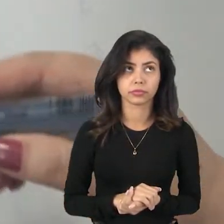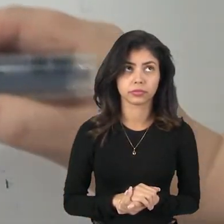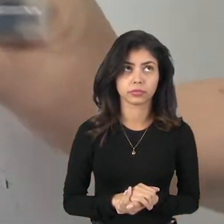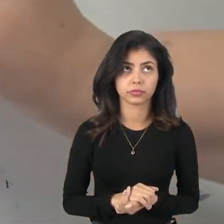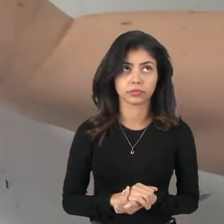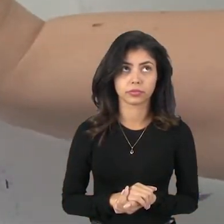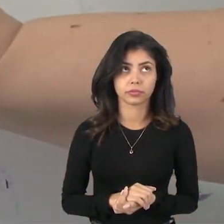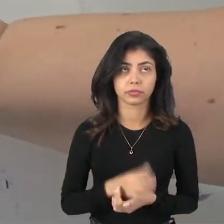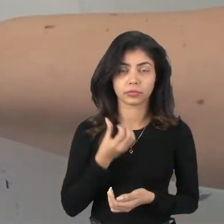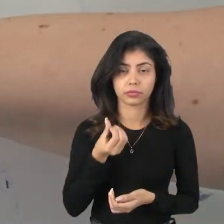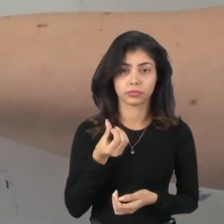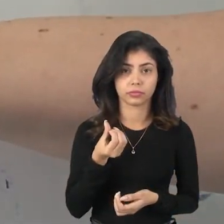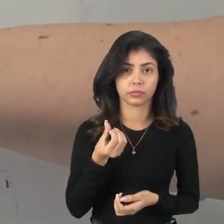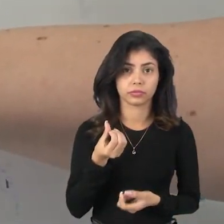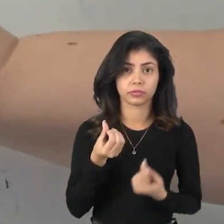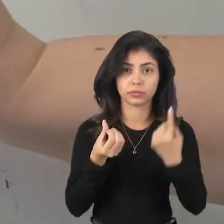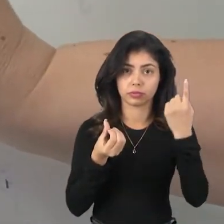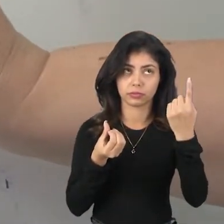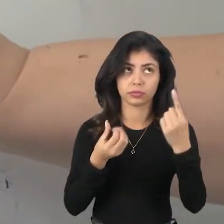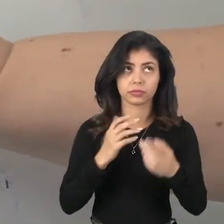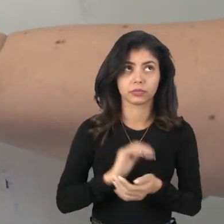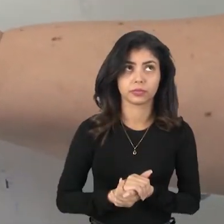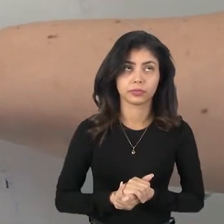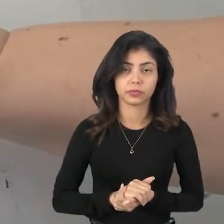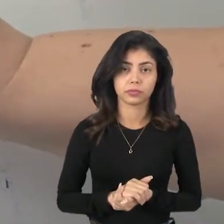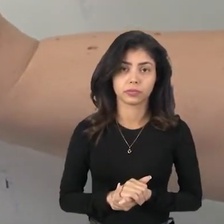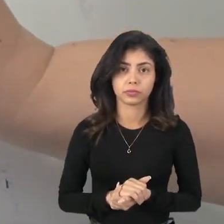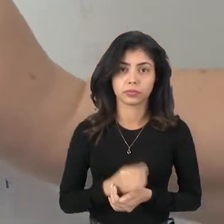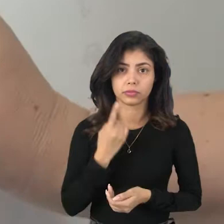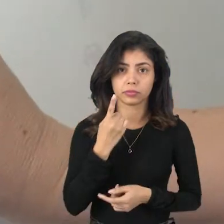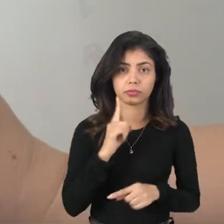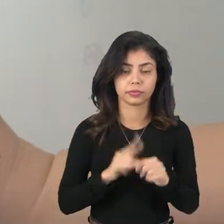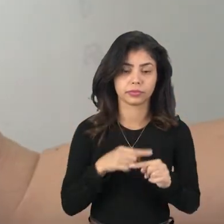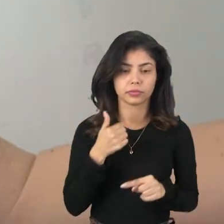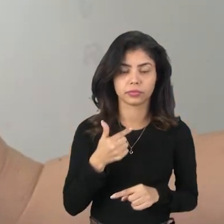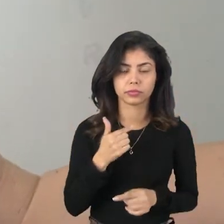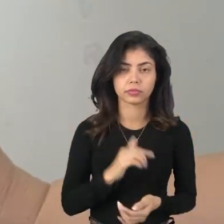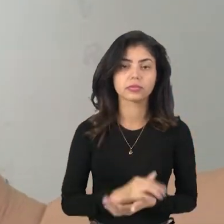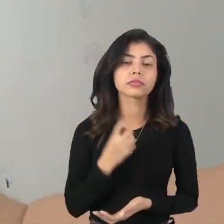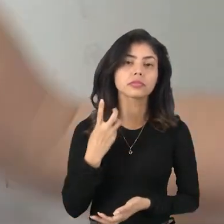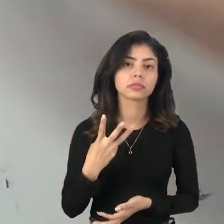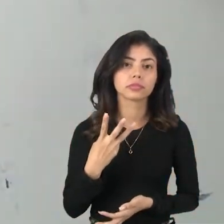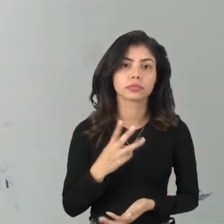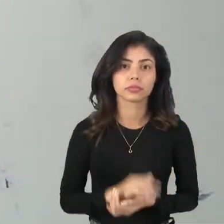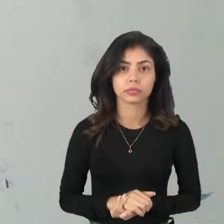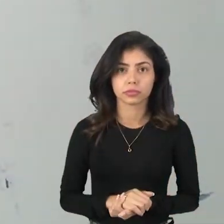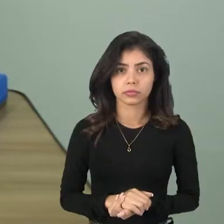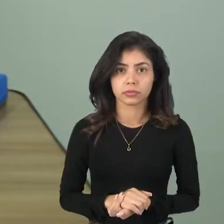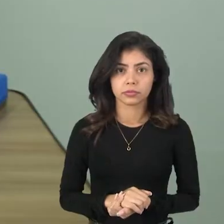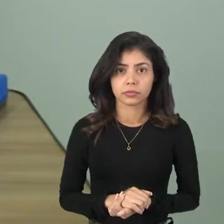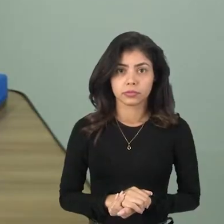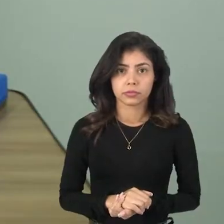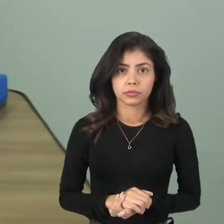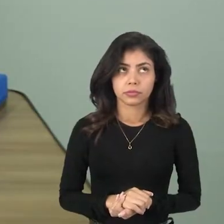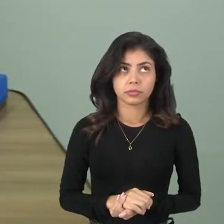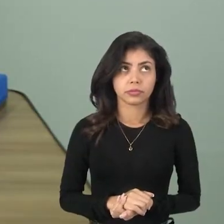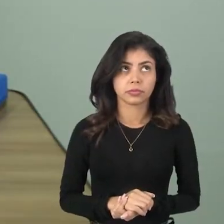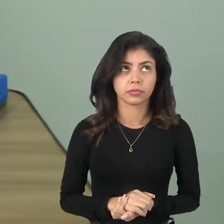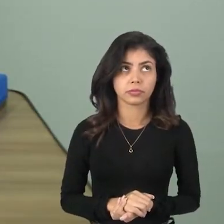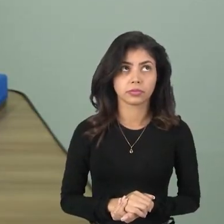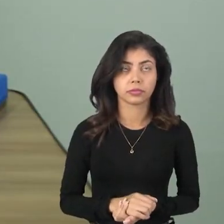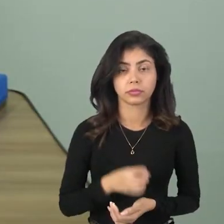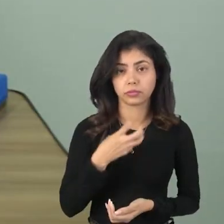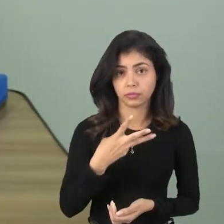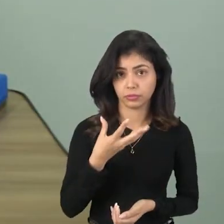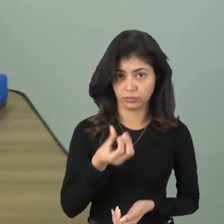6 16 e vai 11 mais dois eu vou ter 3:30 aí